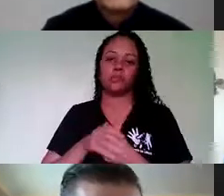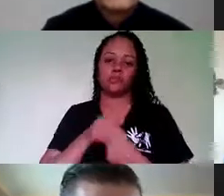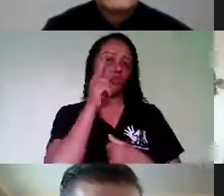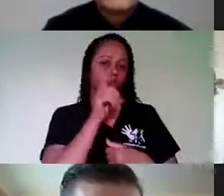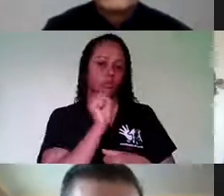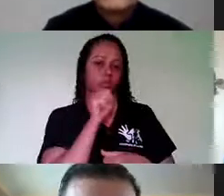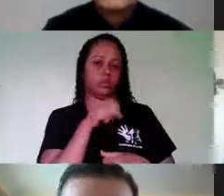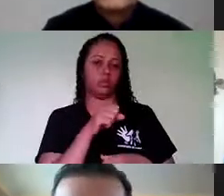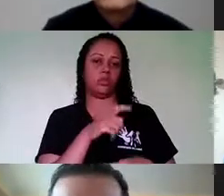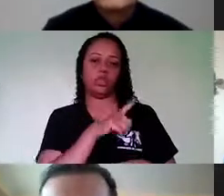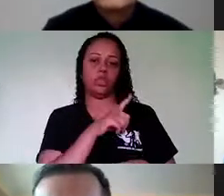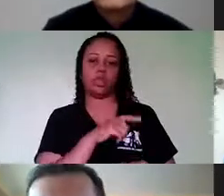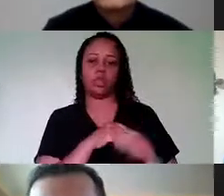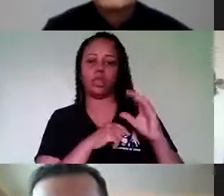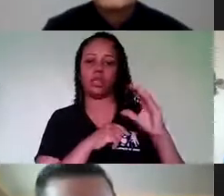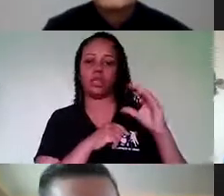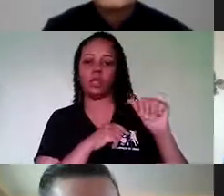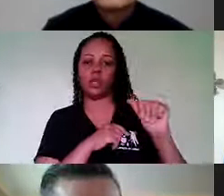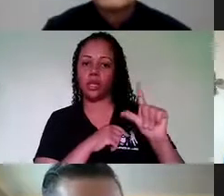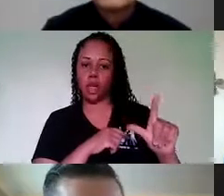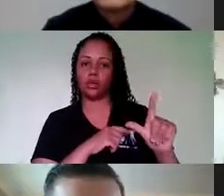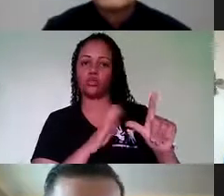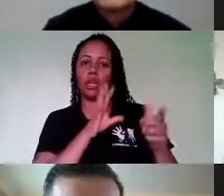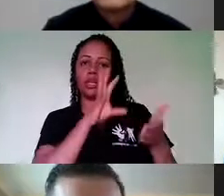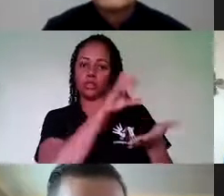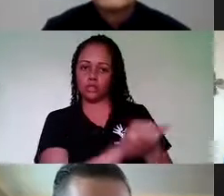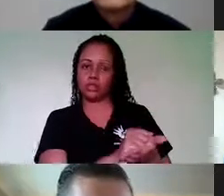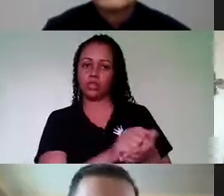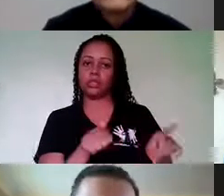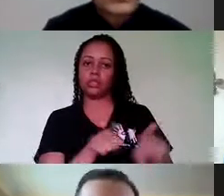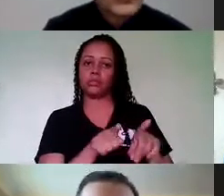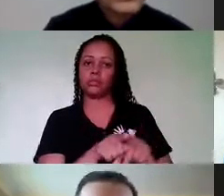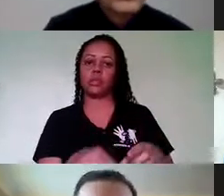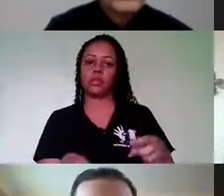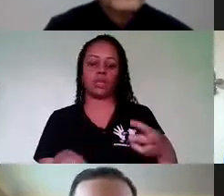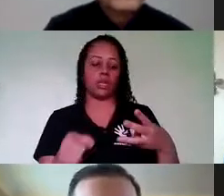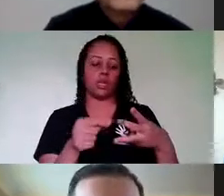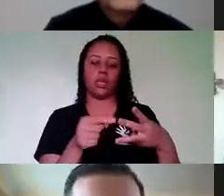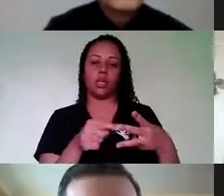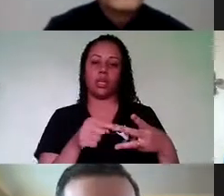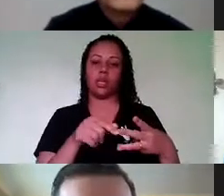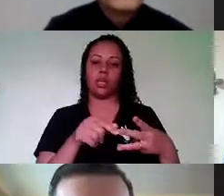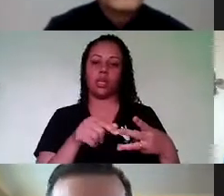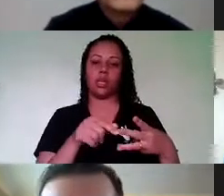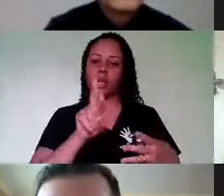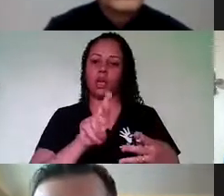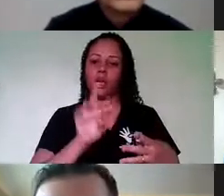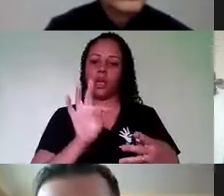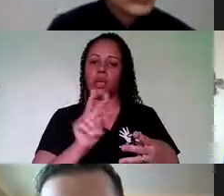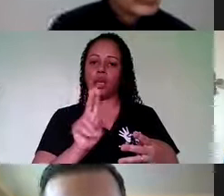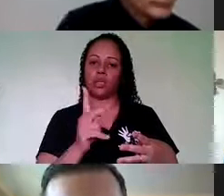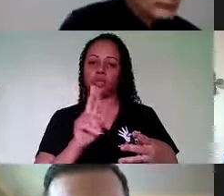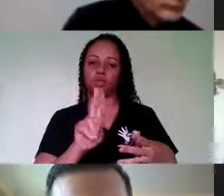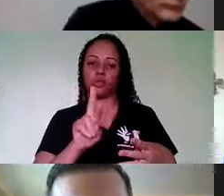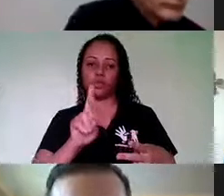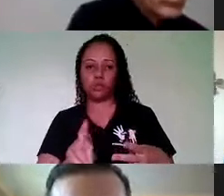o Cal, né, que é a pessoa que havia se inscrito, depois o Arthur e a Rosimar, e aí depois eu coloco você. Mas